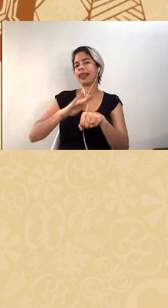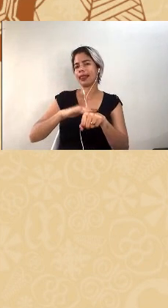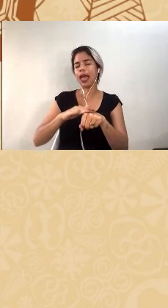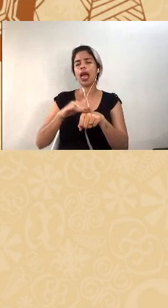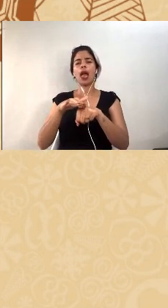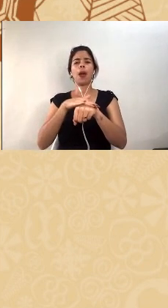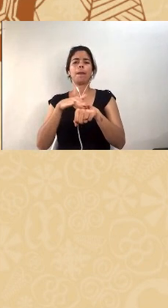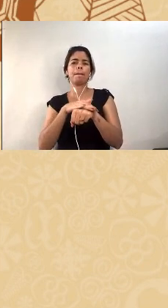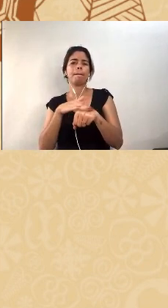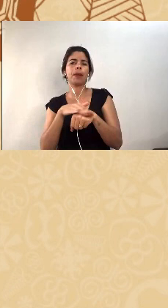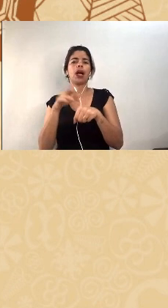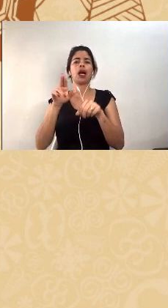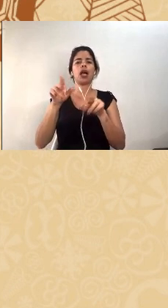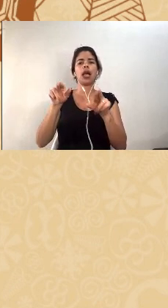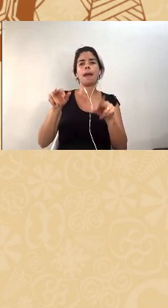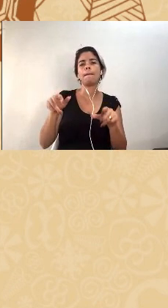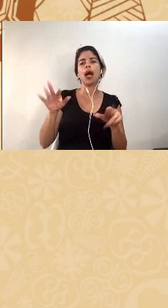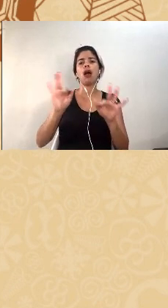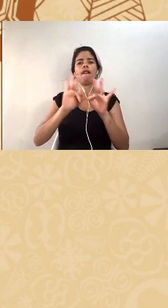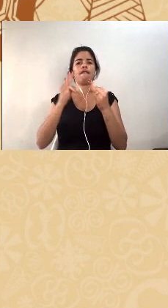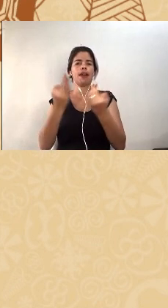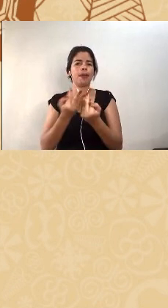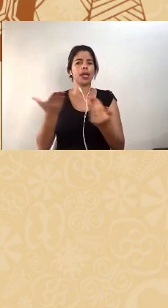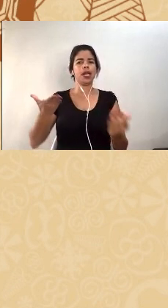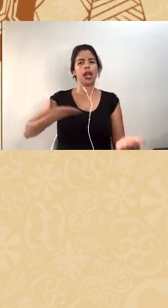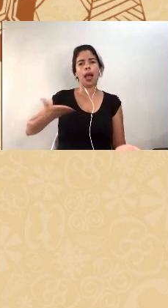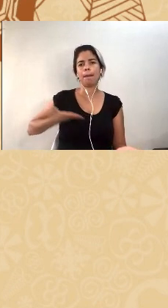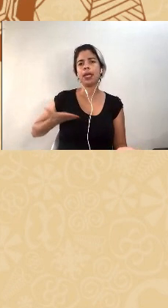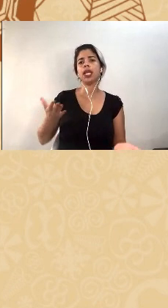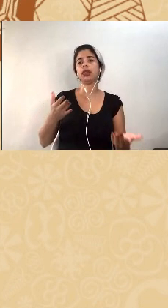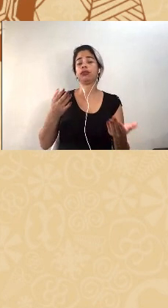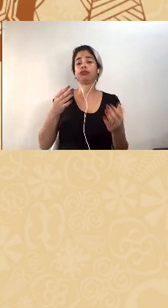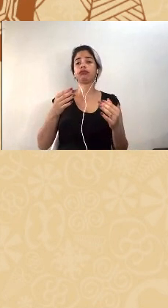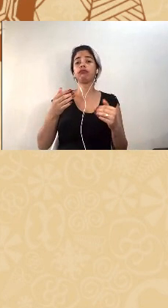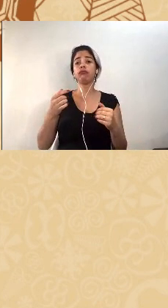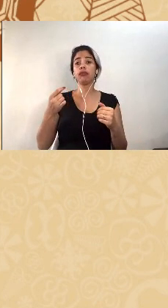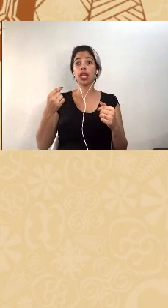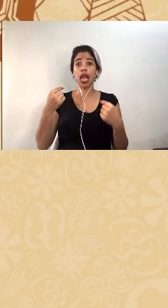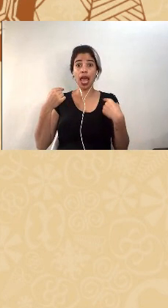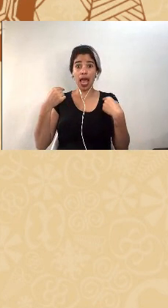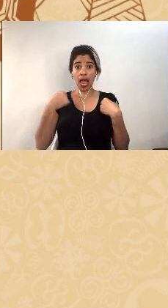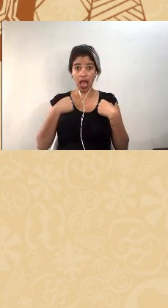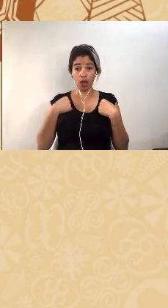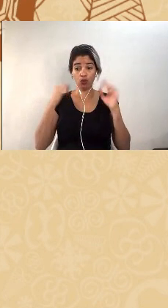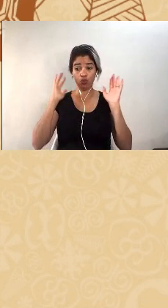nossos familiares, nossos colegas. Posso me considerar uma pessoa antirracista?